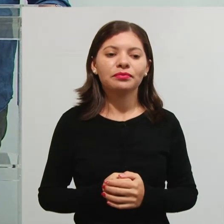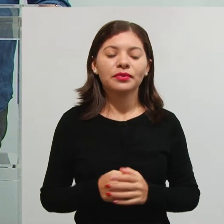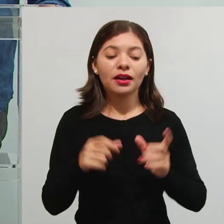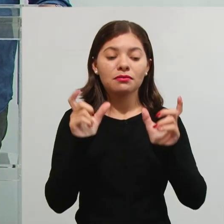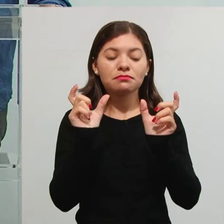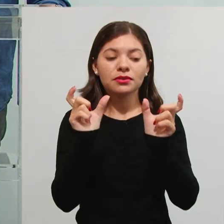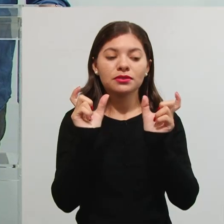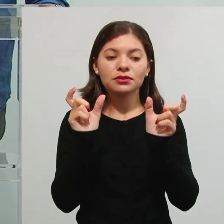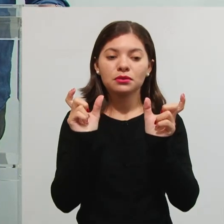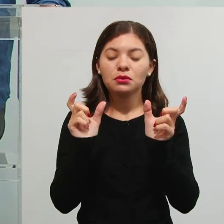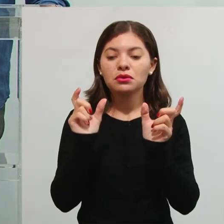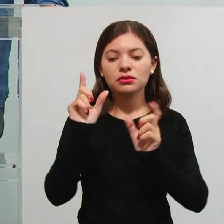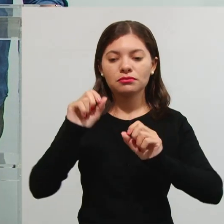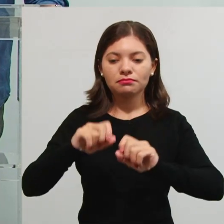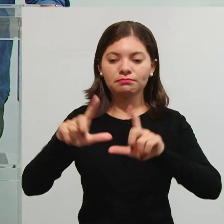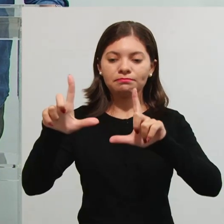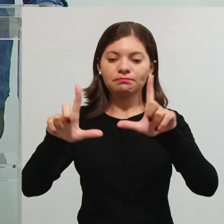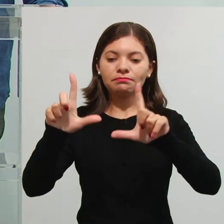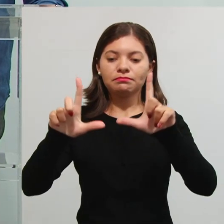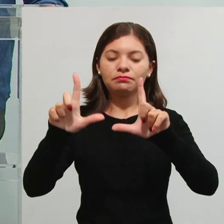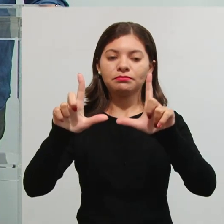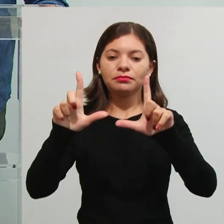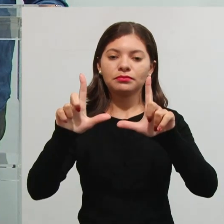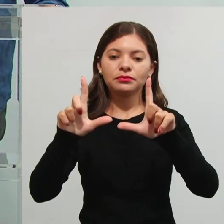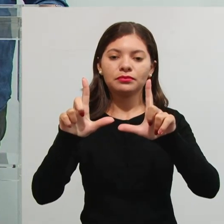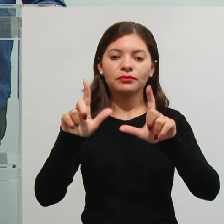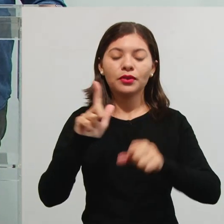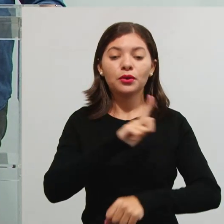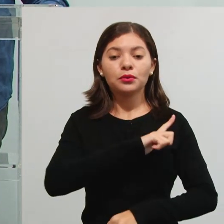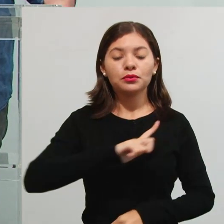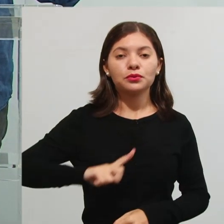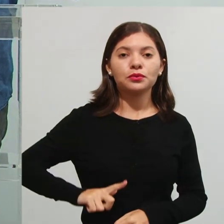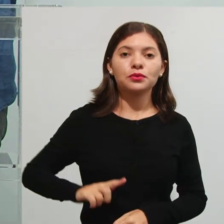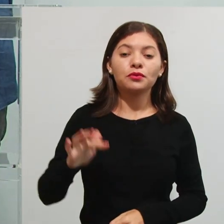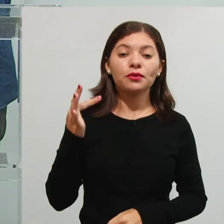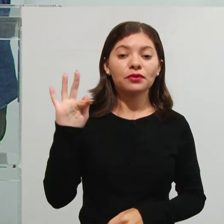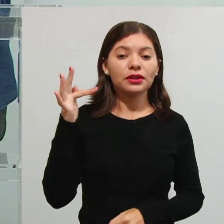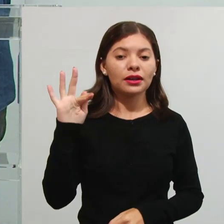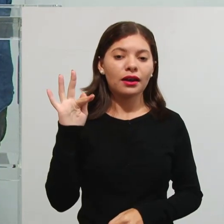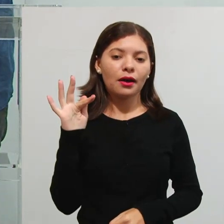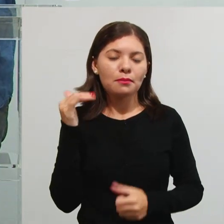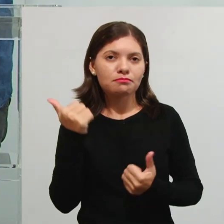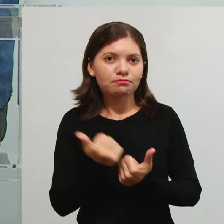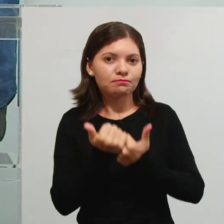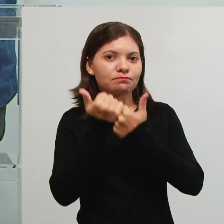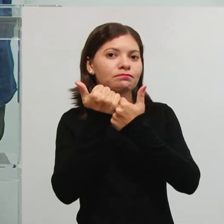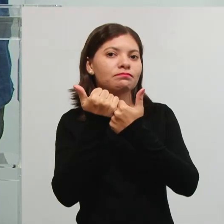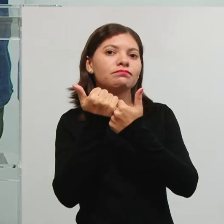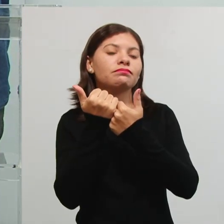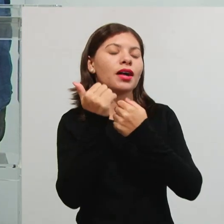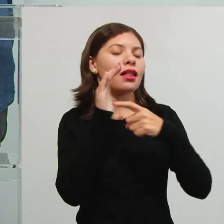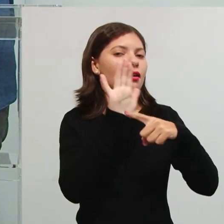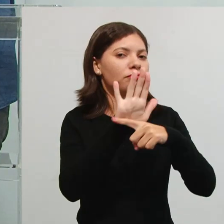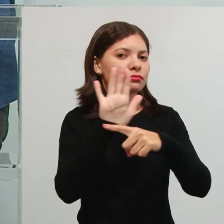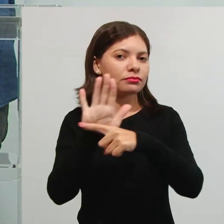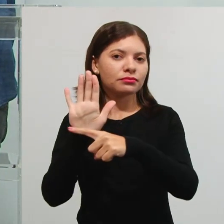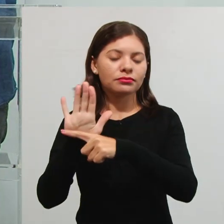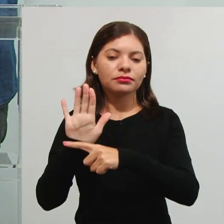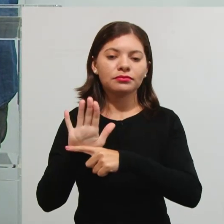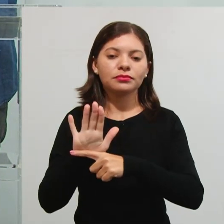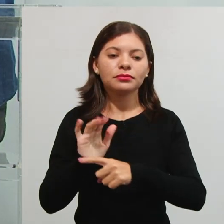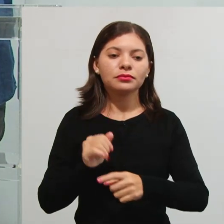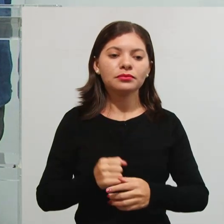e outras aí agências e programas do governo federal para justamente ser esse suporte, dar esse auxílio,